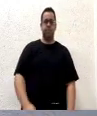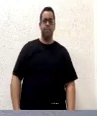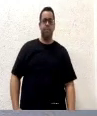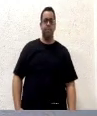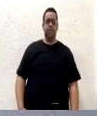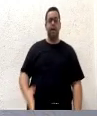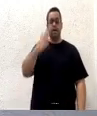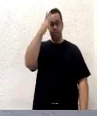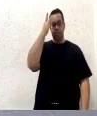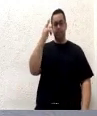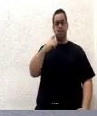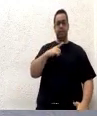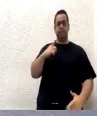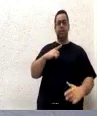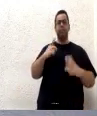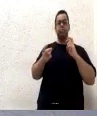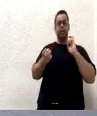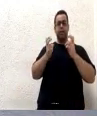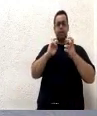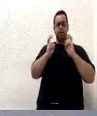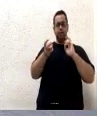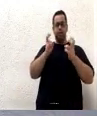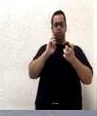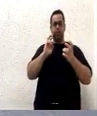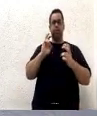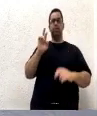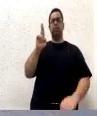reunião regional, que a gente foi chamado de